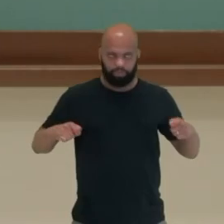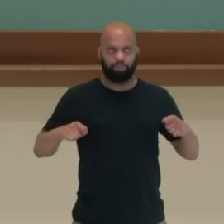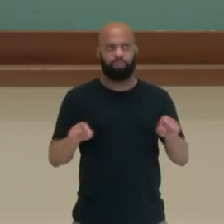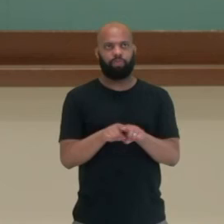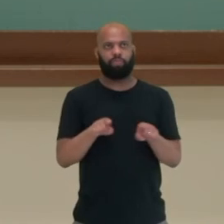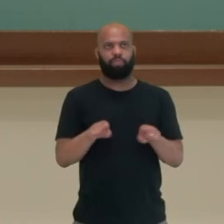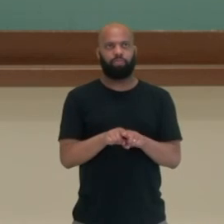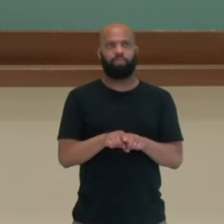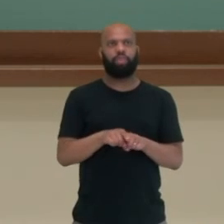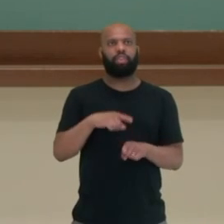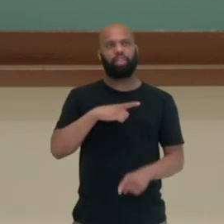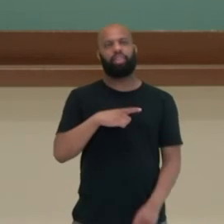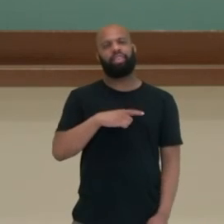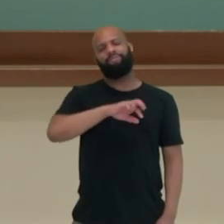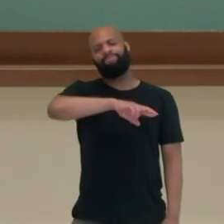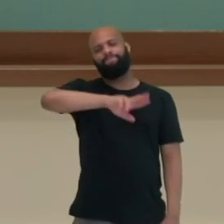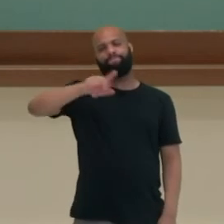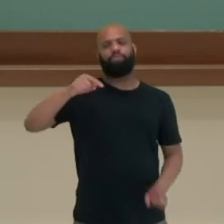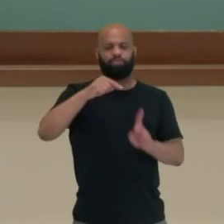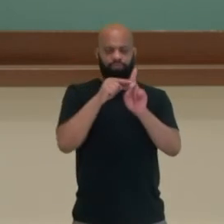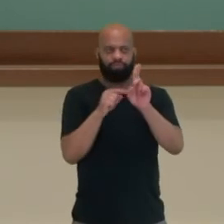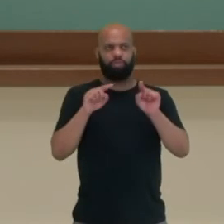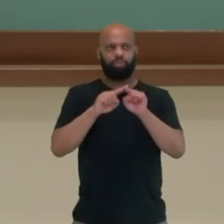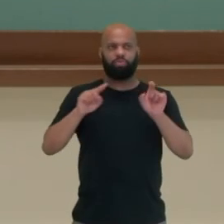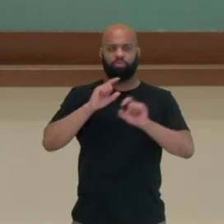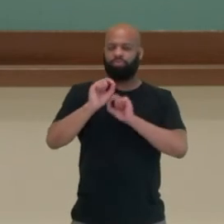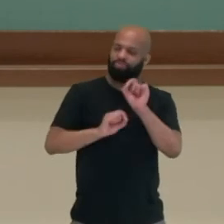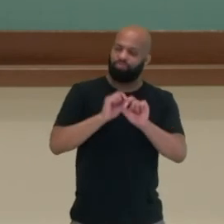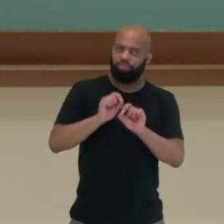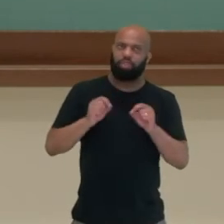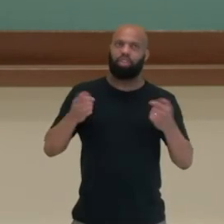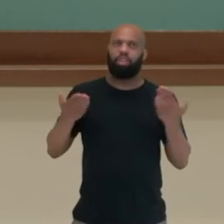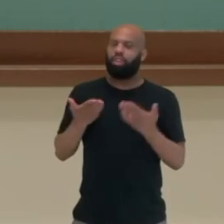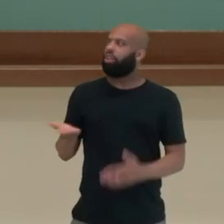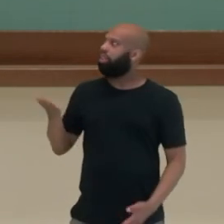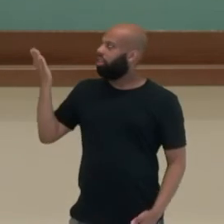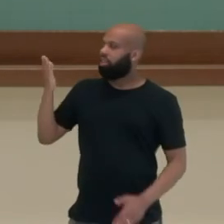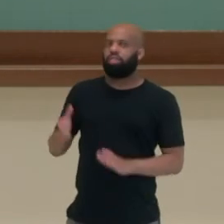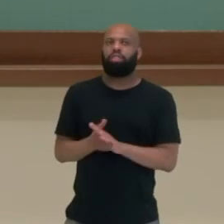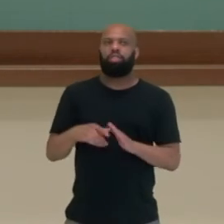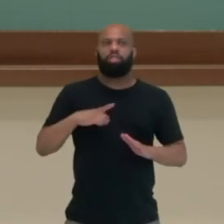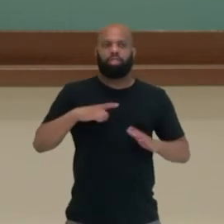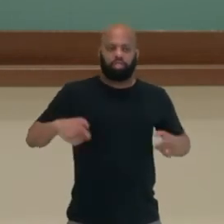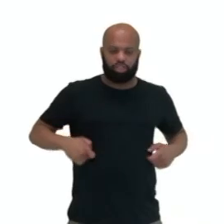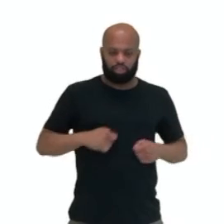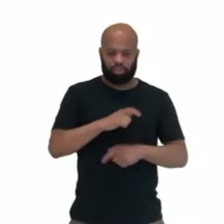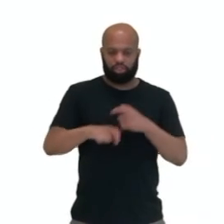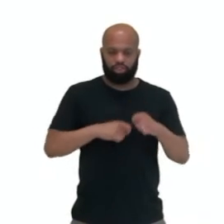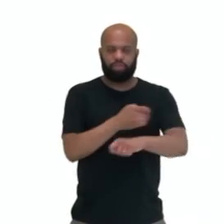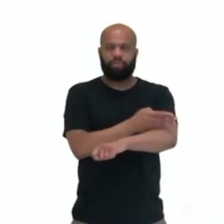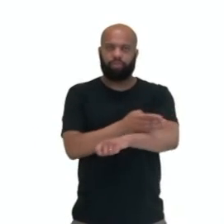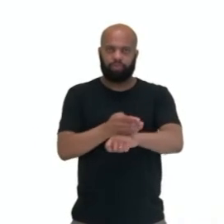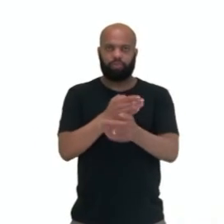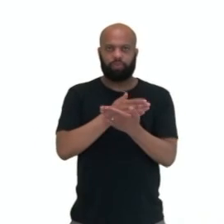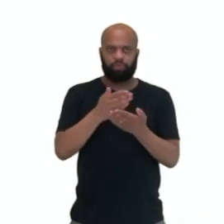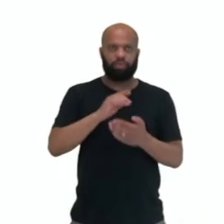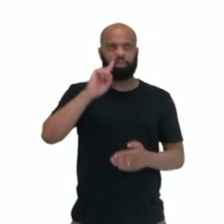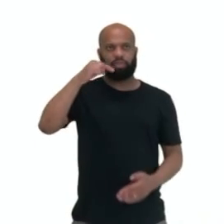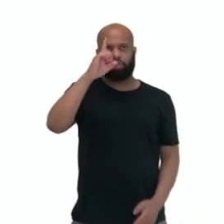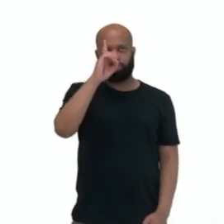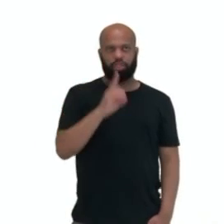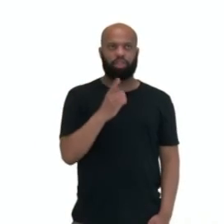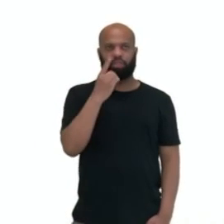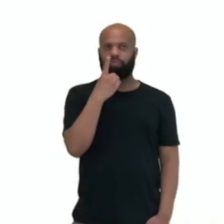estilos, lembra que eu falei que existem vários? Então, a graduação do Shotokan é essa aqui, ó. A faixa branca é iniciante, depois tem a amarela, a